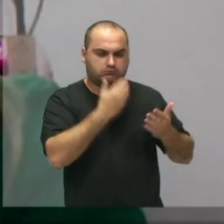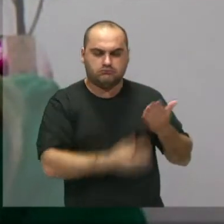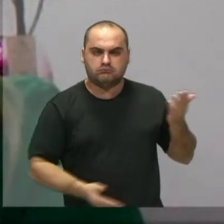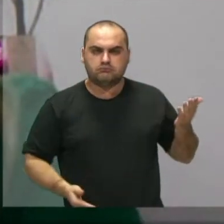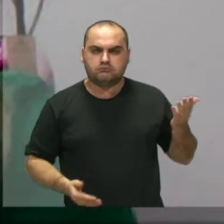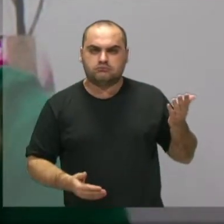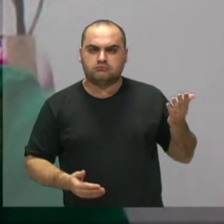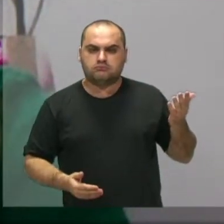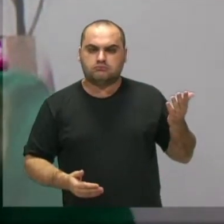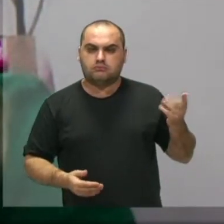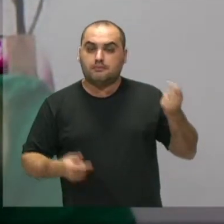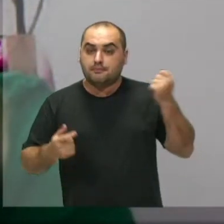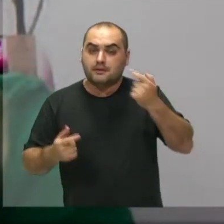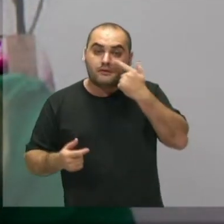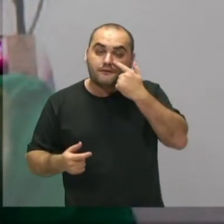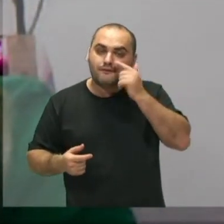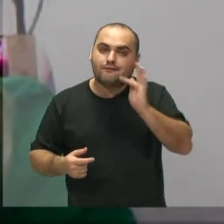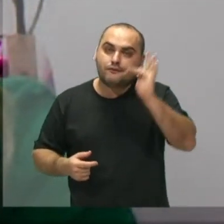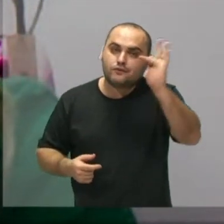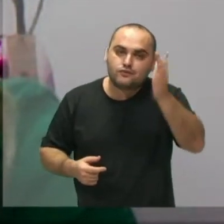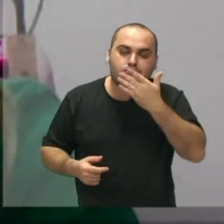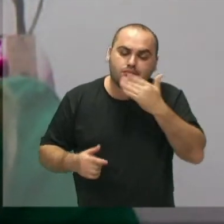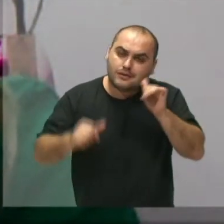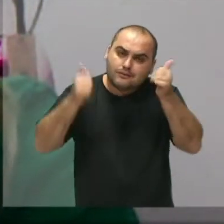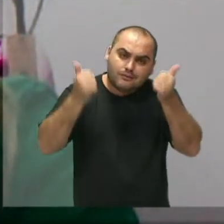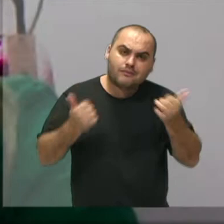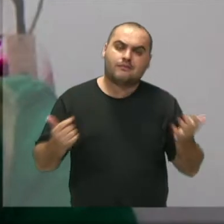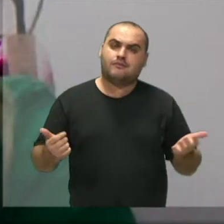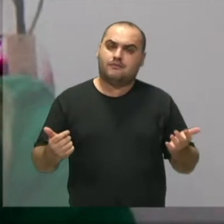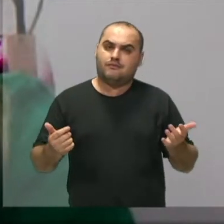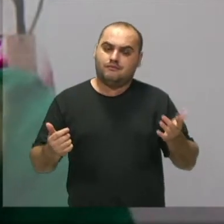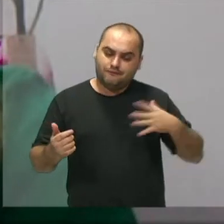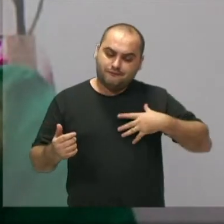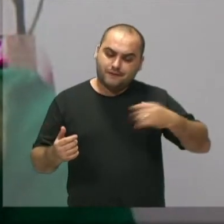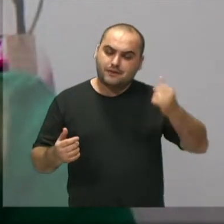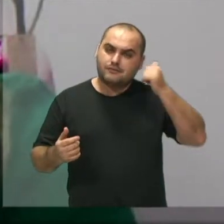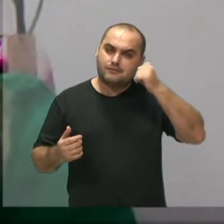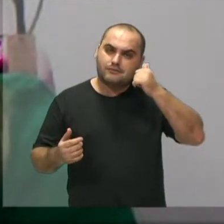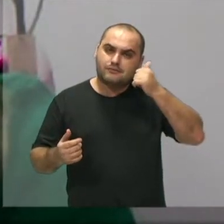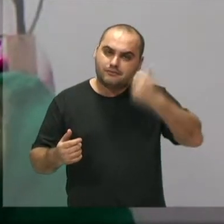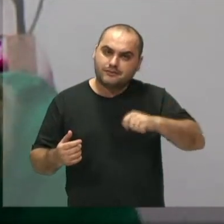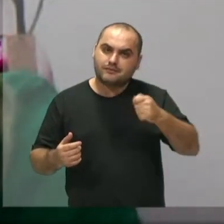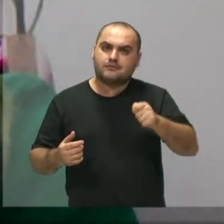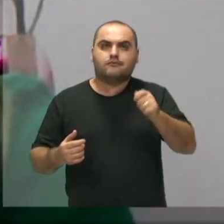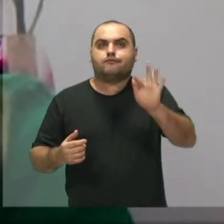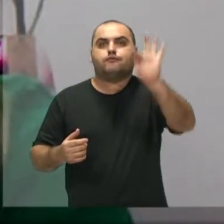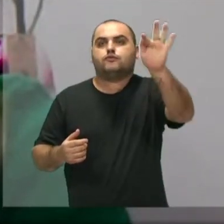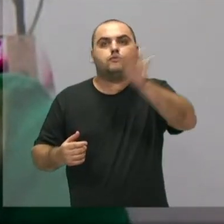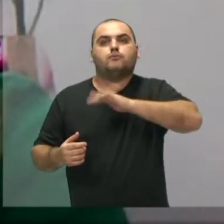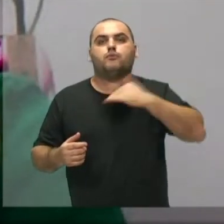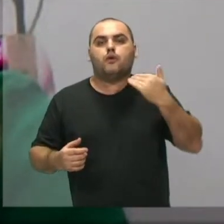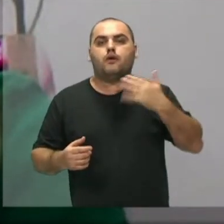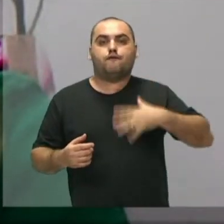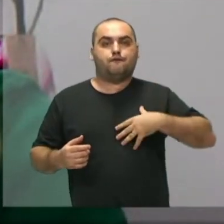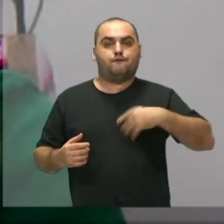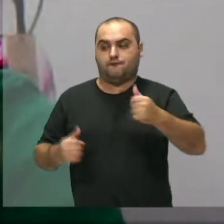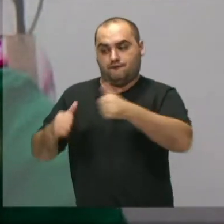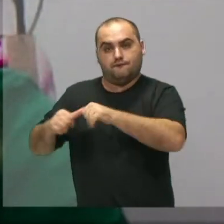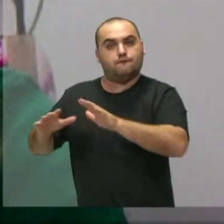né? A gente precisa olhar para o futuro e a gente quer um futuro melhor para os filhos. De repente a gente não esteja mais aqui, mas a gente quer que os